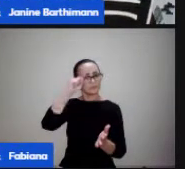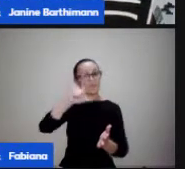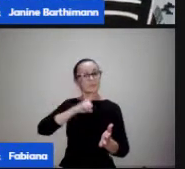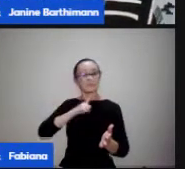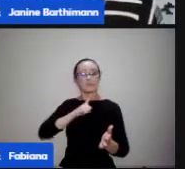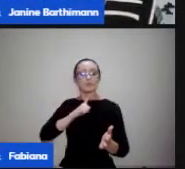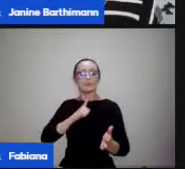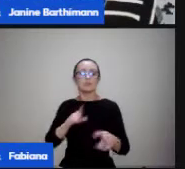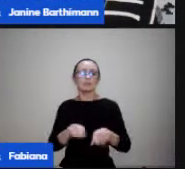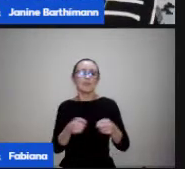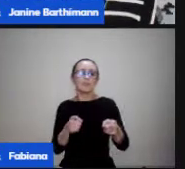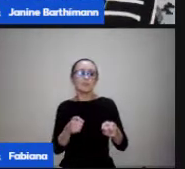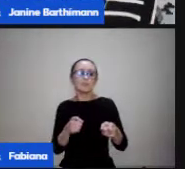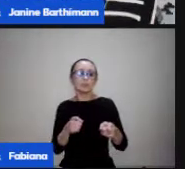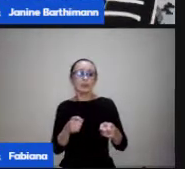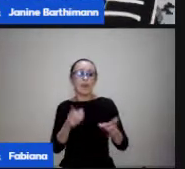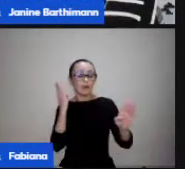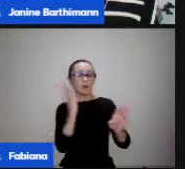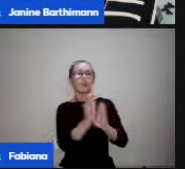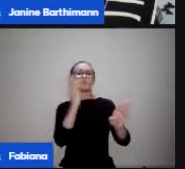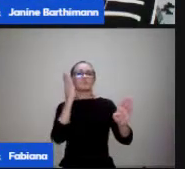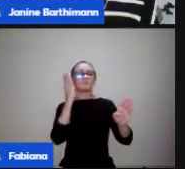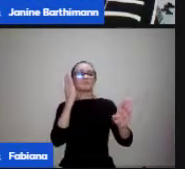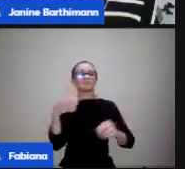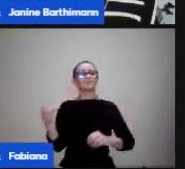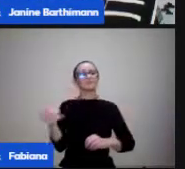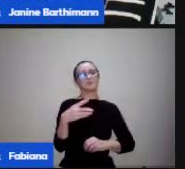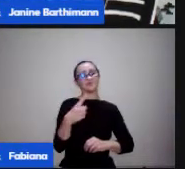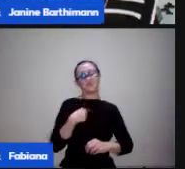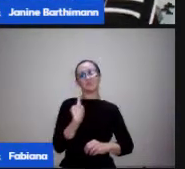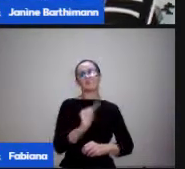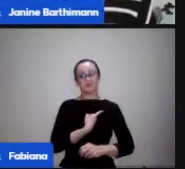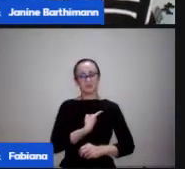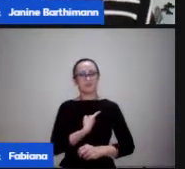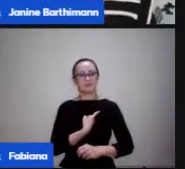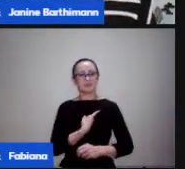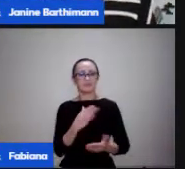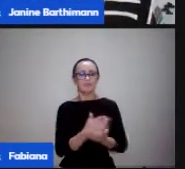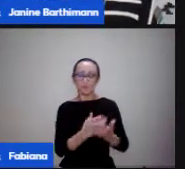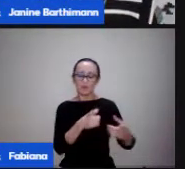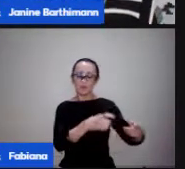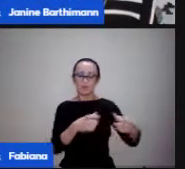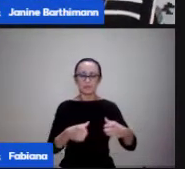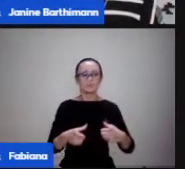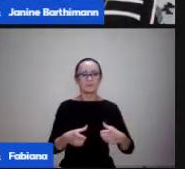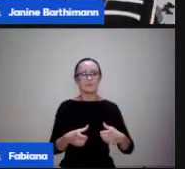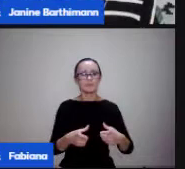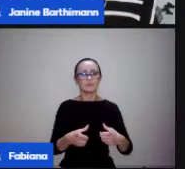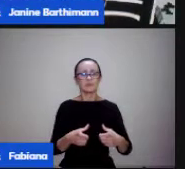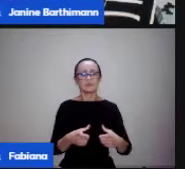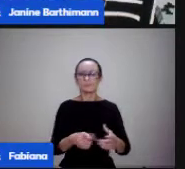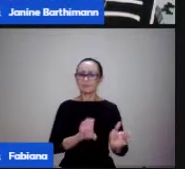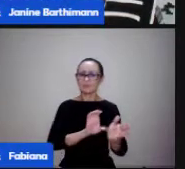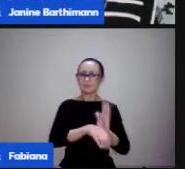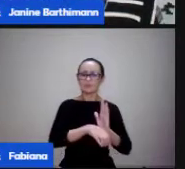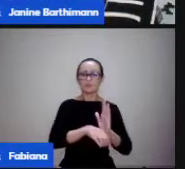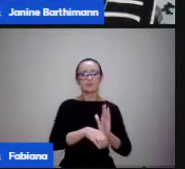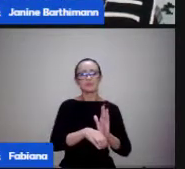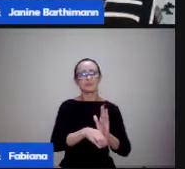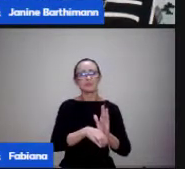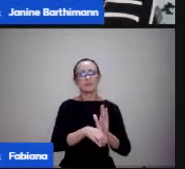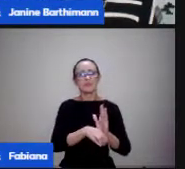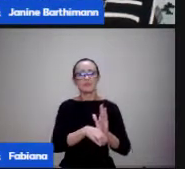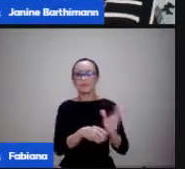nós descobrimos. Então, o conceito do ensino híbrido veio somar,